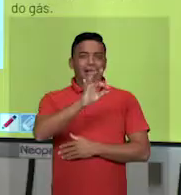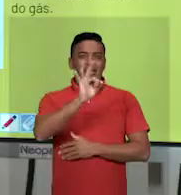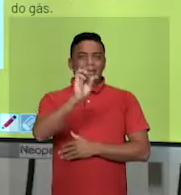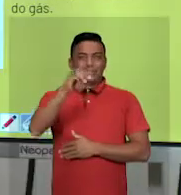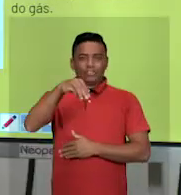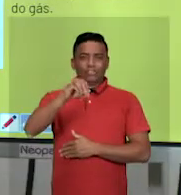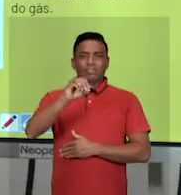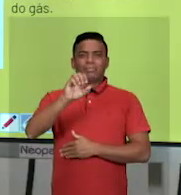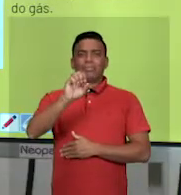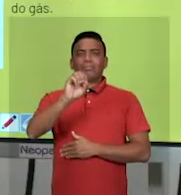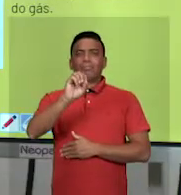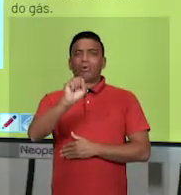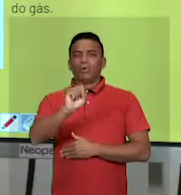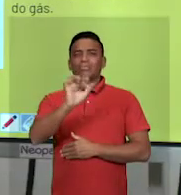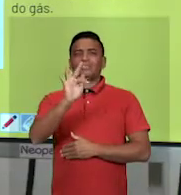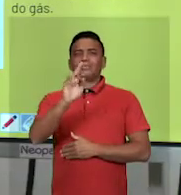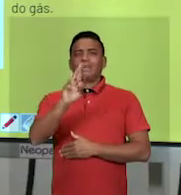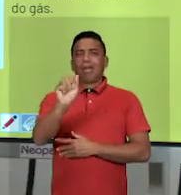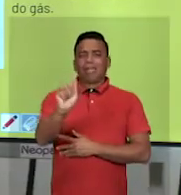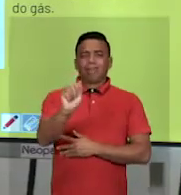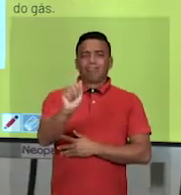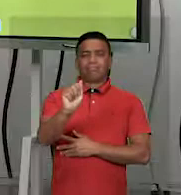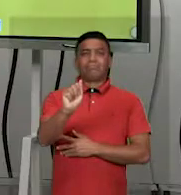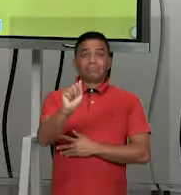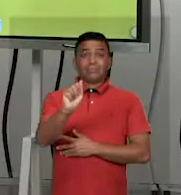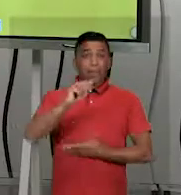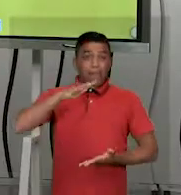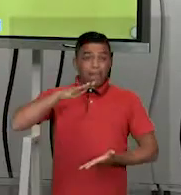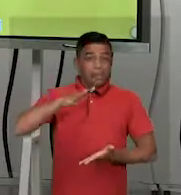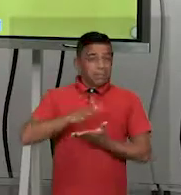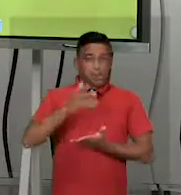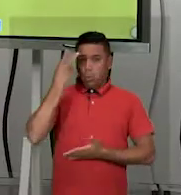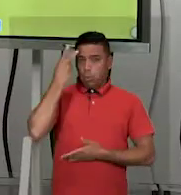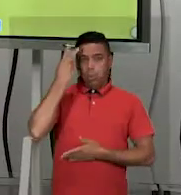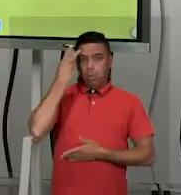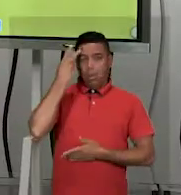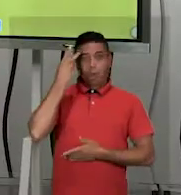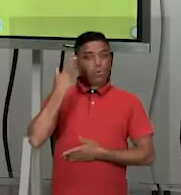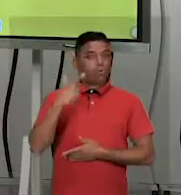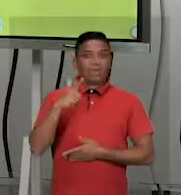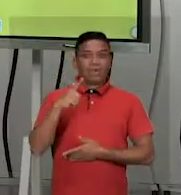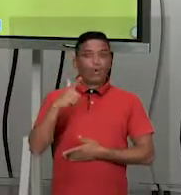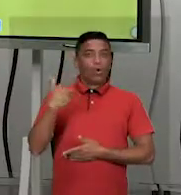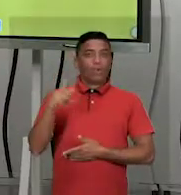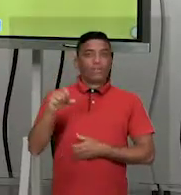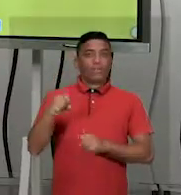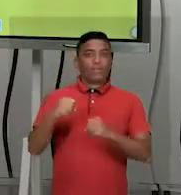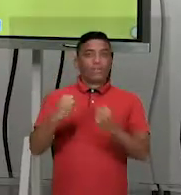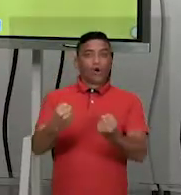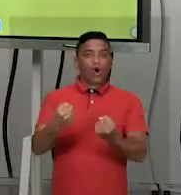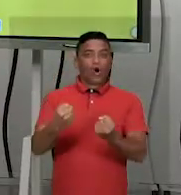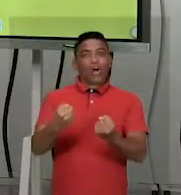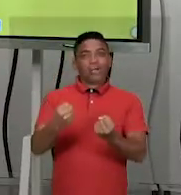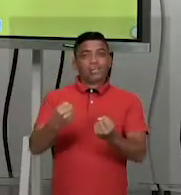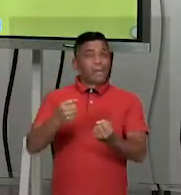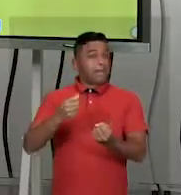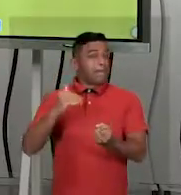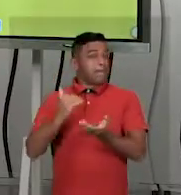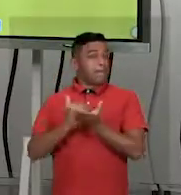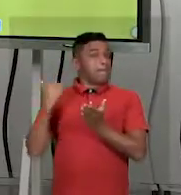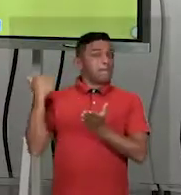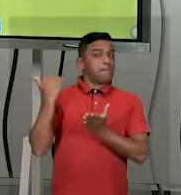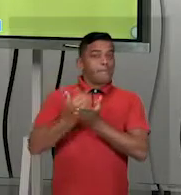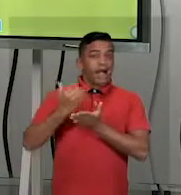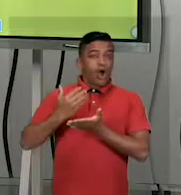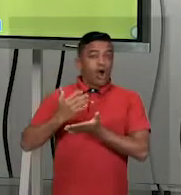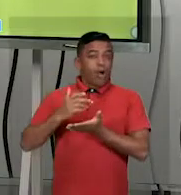Nesse local aqui, não existe nenhum outro tipo de força exercendo algum tipo de pressão. Então, por isso eu